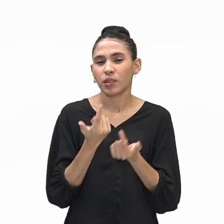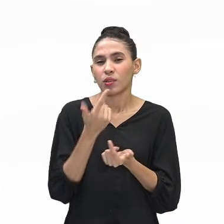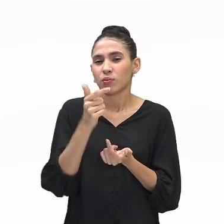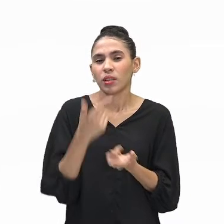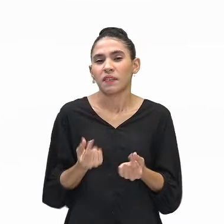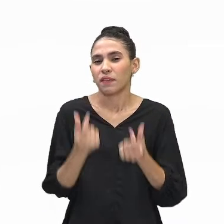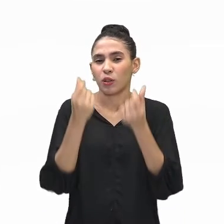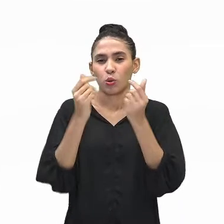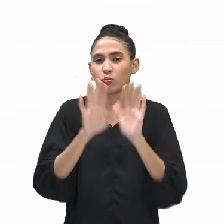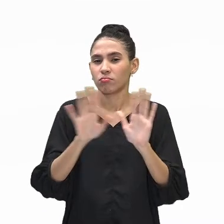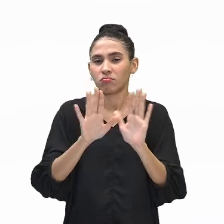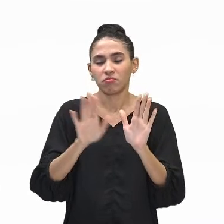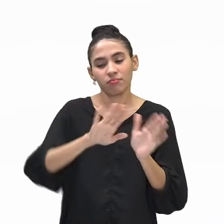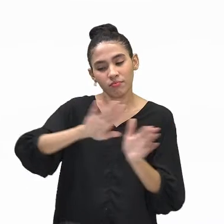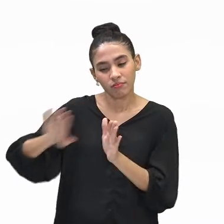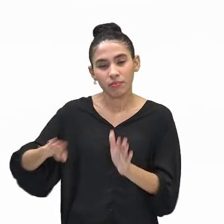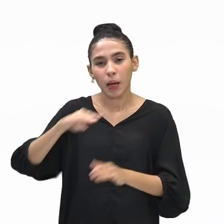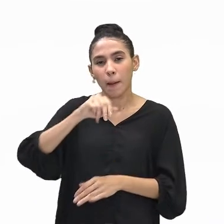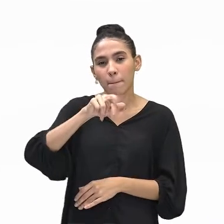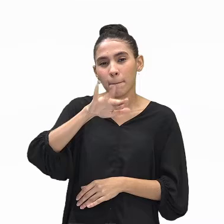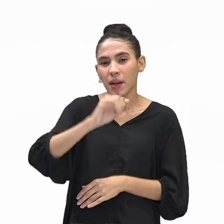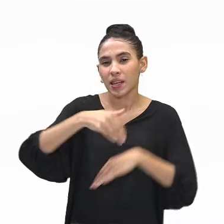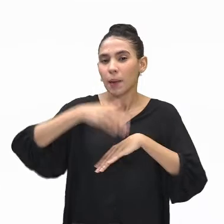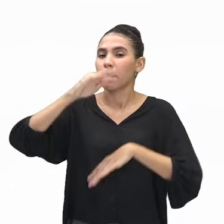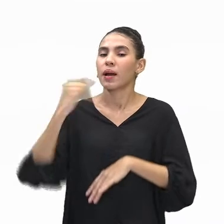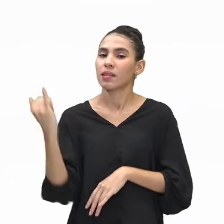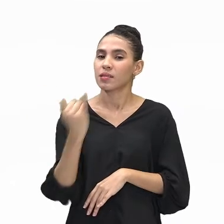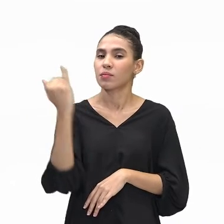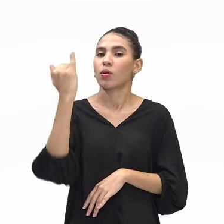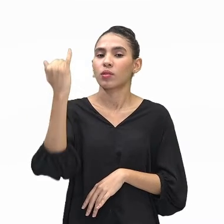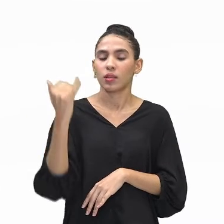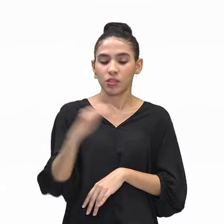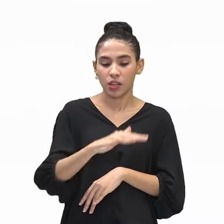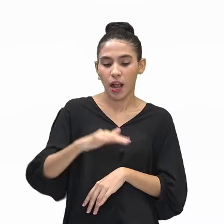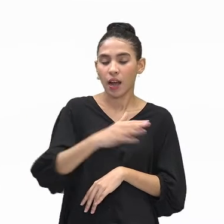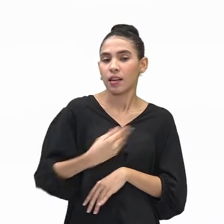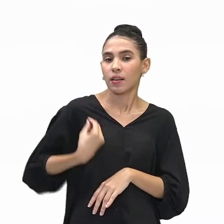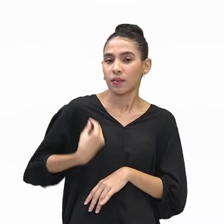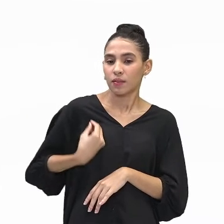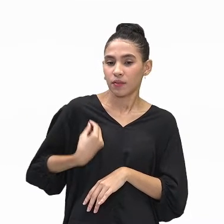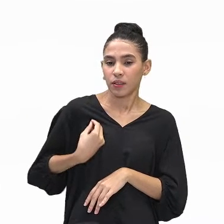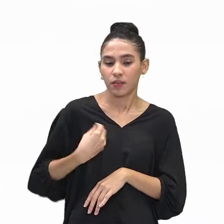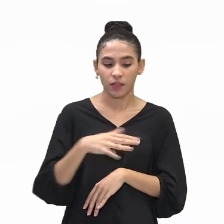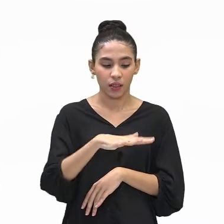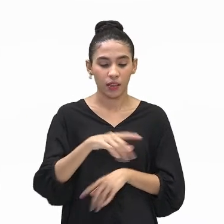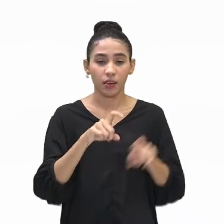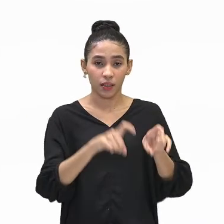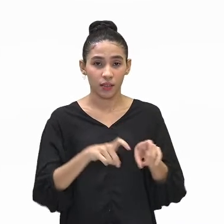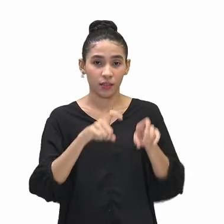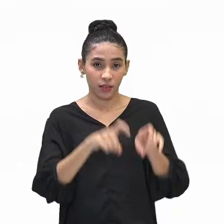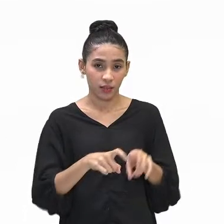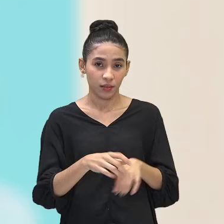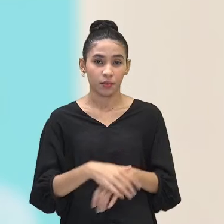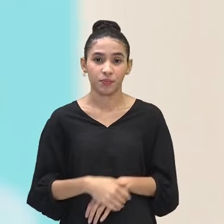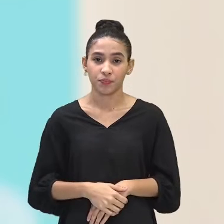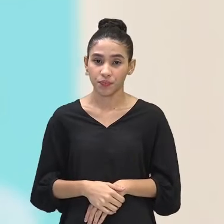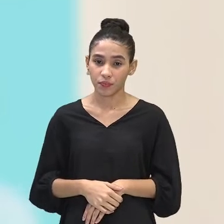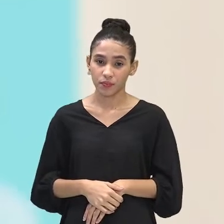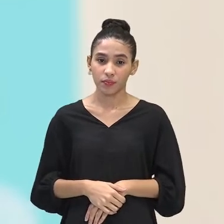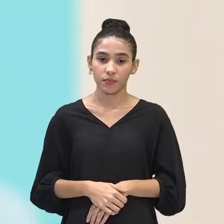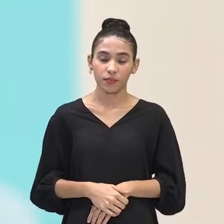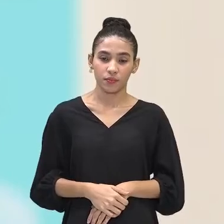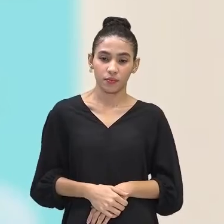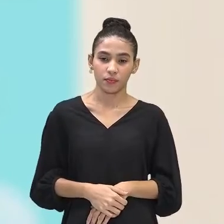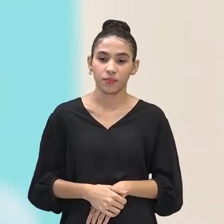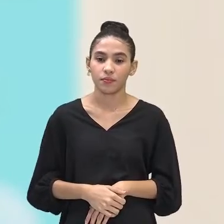tão importante quanto o amor dela nesse ambiente em que eles vivem, que é justamente o campo rural, né, que